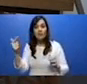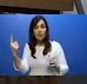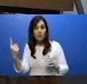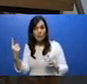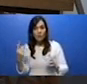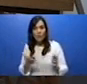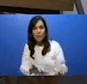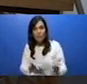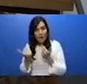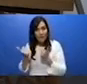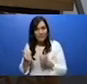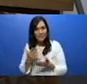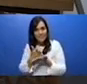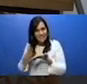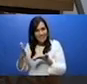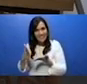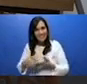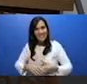começar?